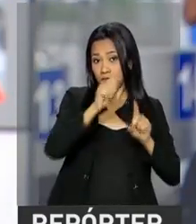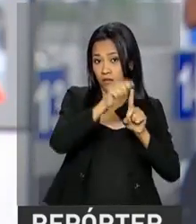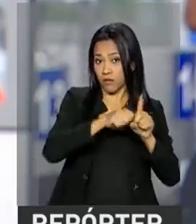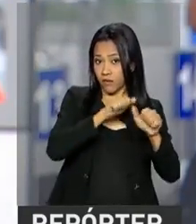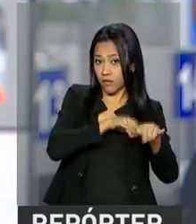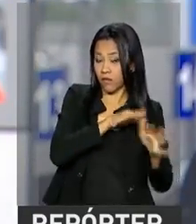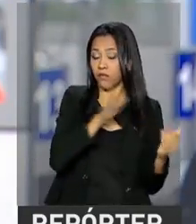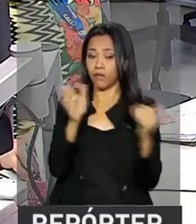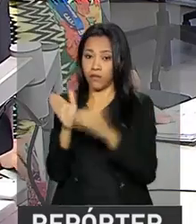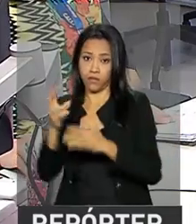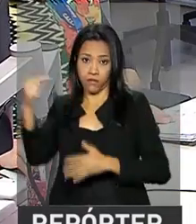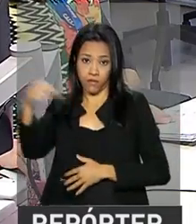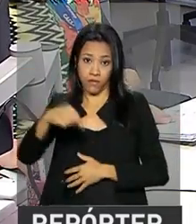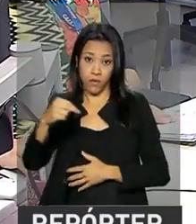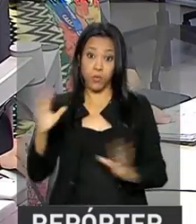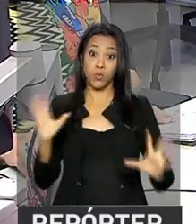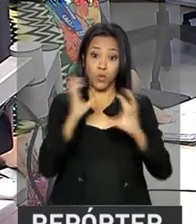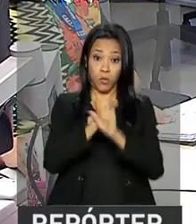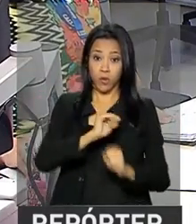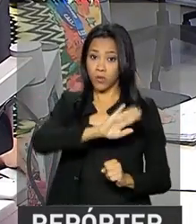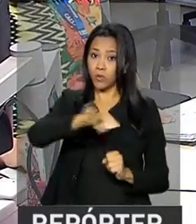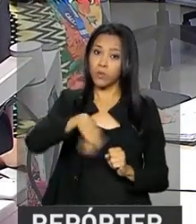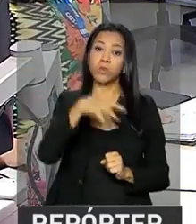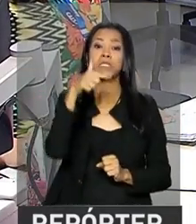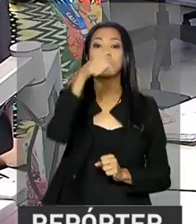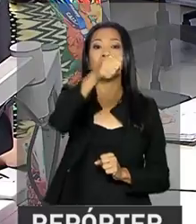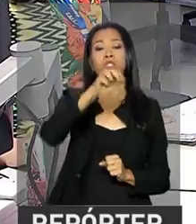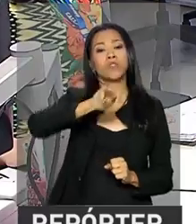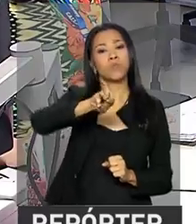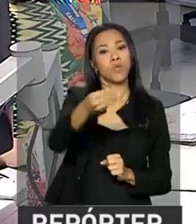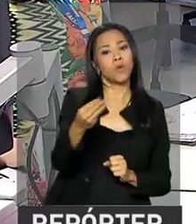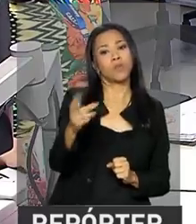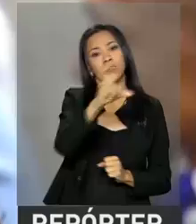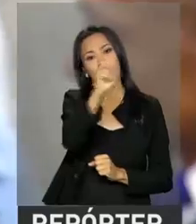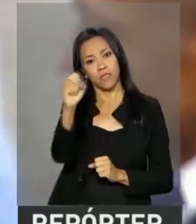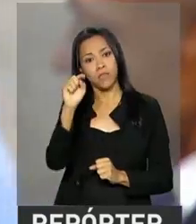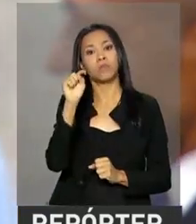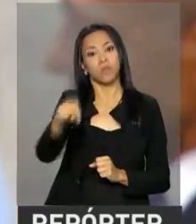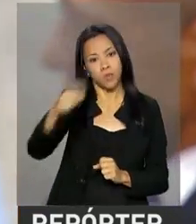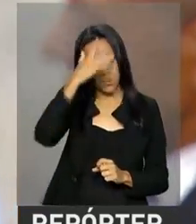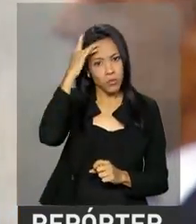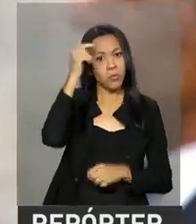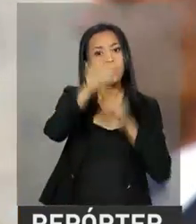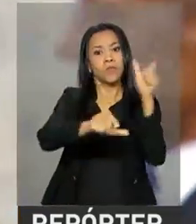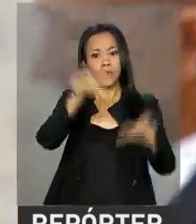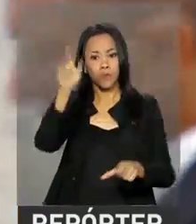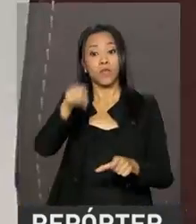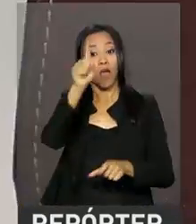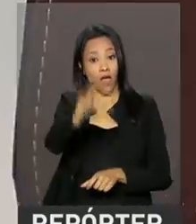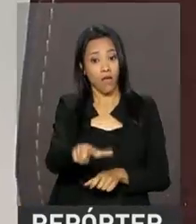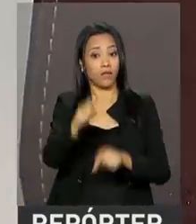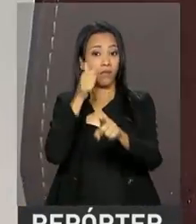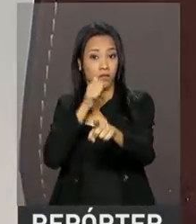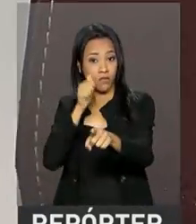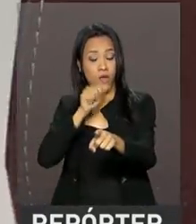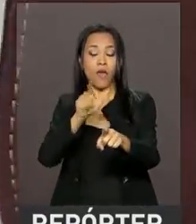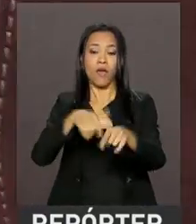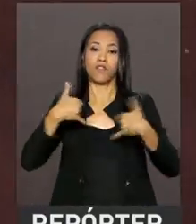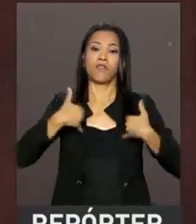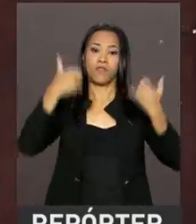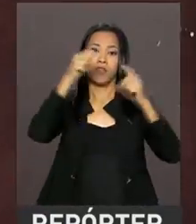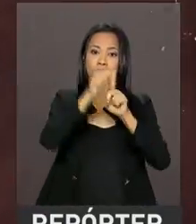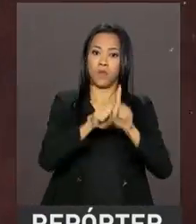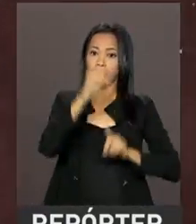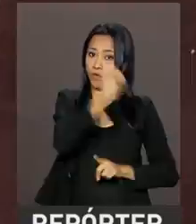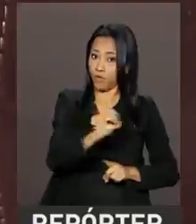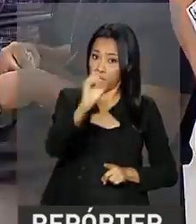outubro e novembro no total são 75 milhões e meio de beneficiários dona Vânia é um deles faz aniversário em